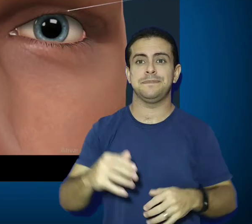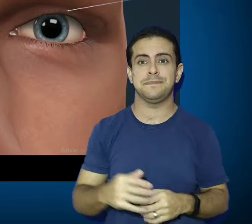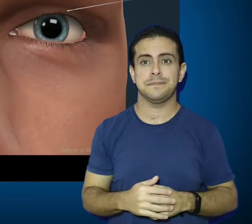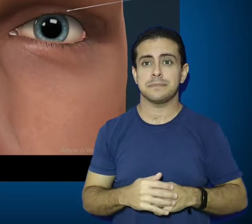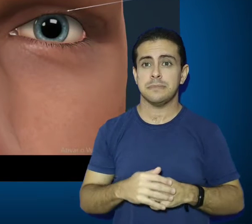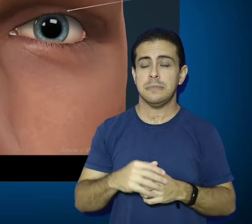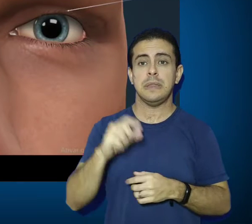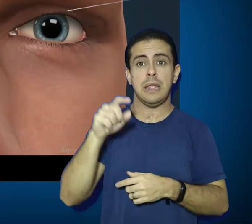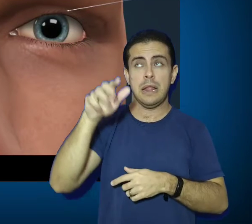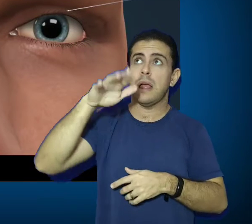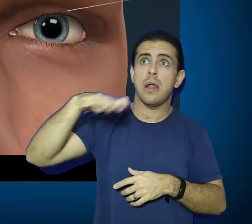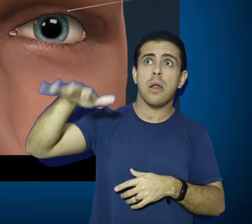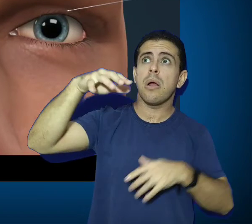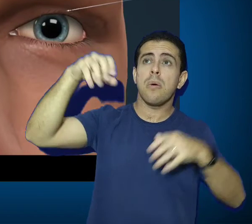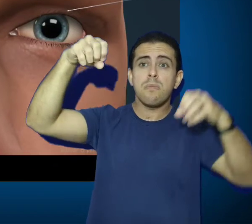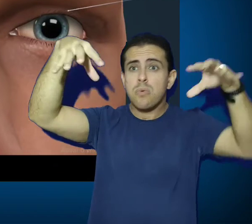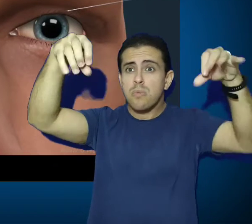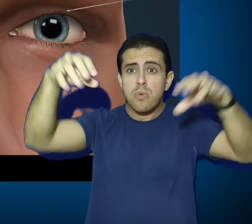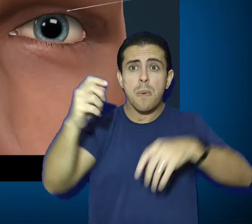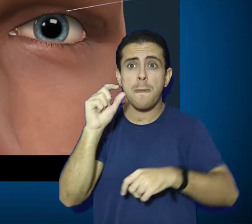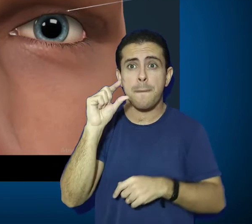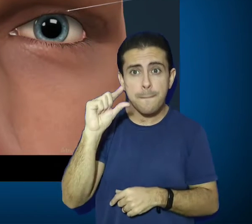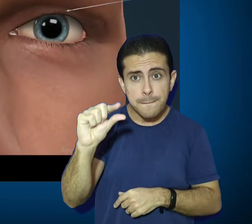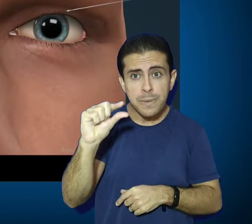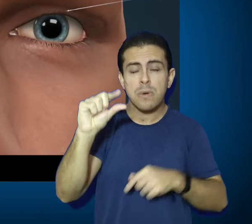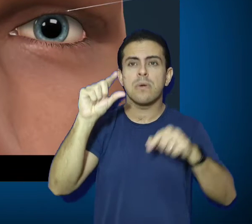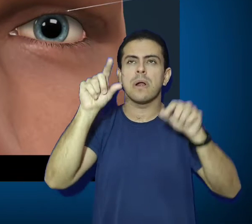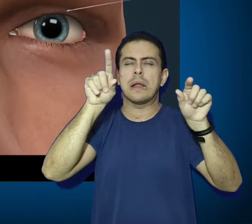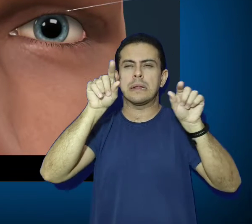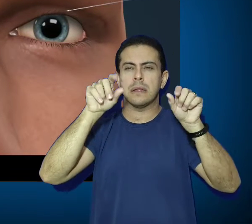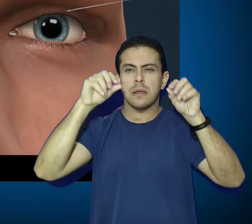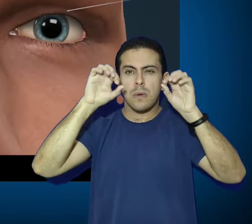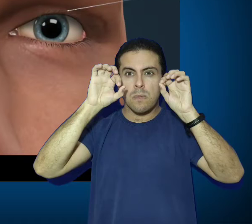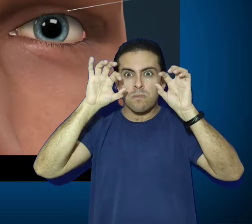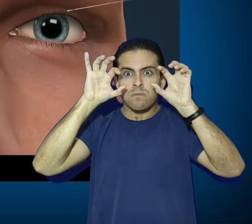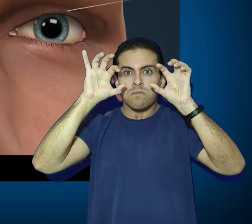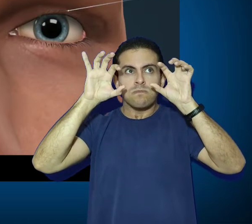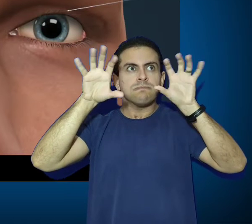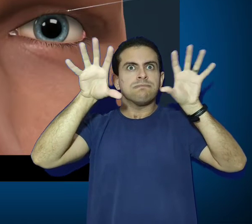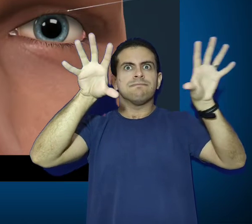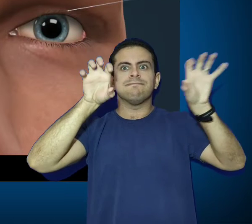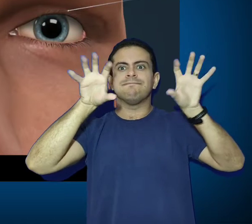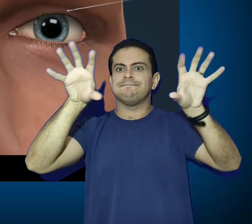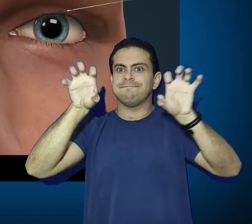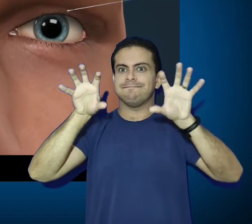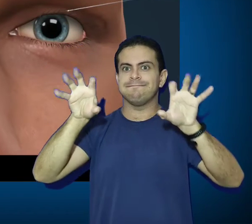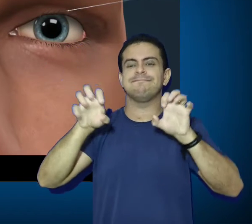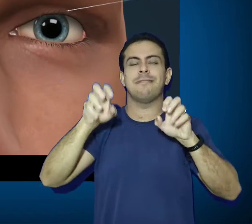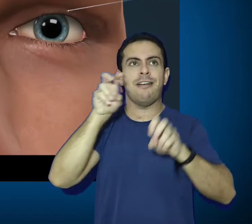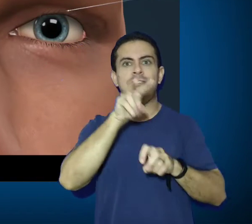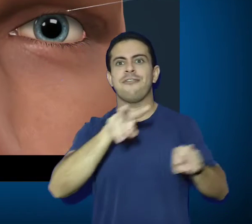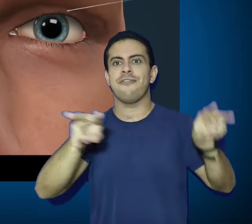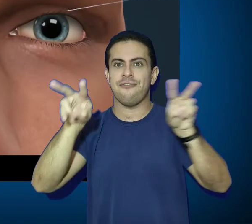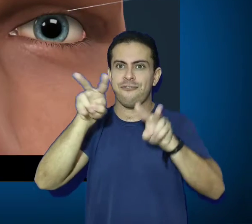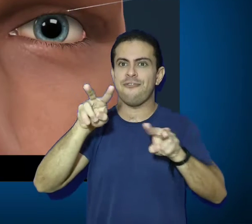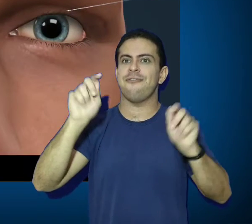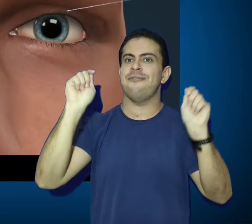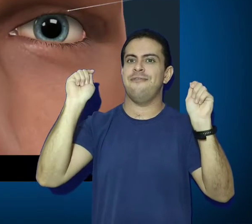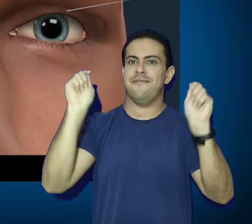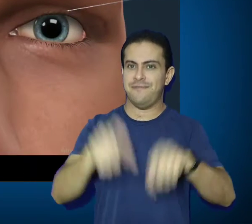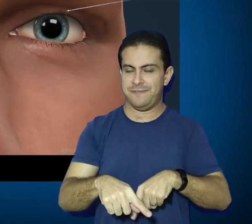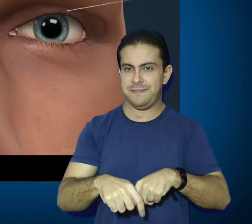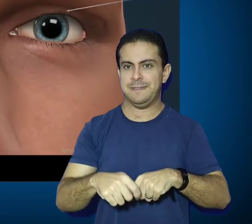pouca iluminação do ambiente consiga entrar ainda mais no globo ocular e nós não percamos a capacidade de enxergar. Esse